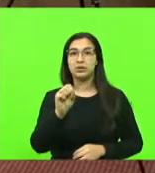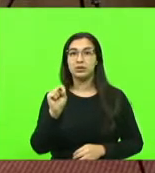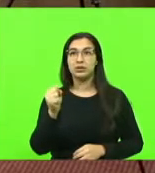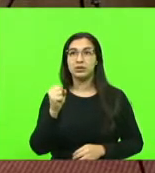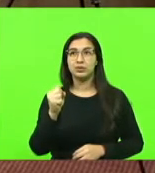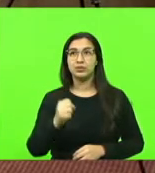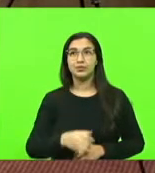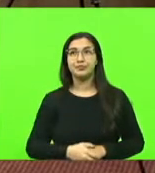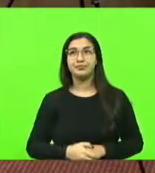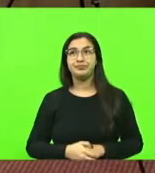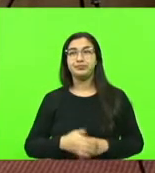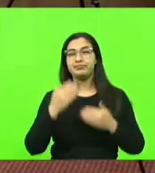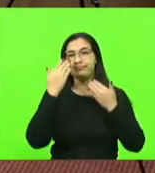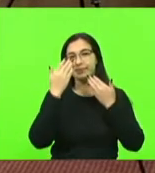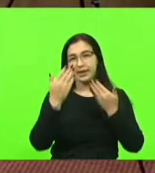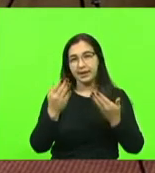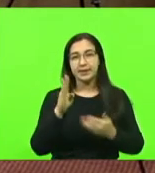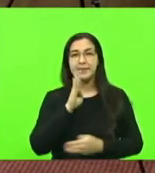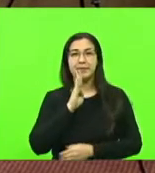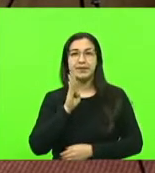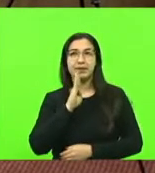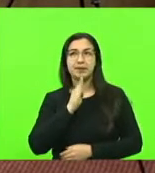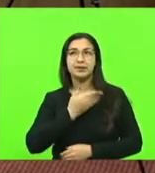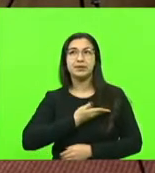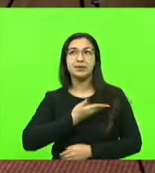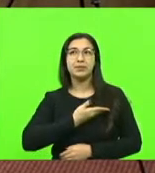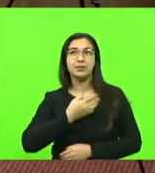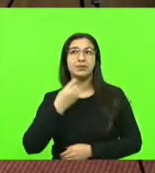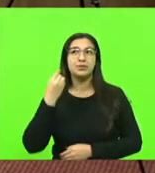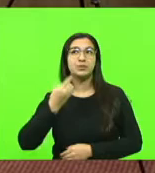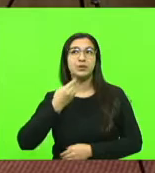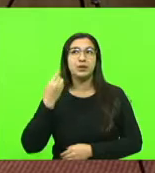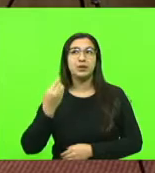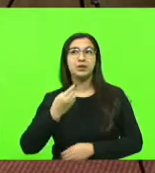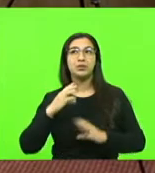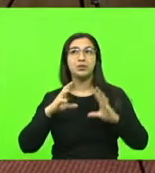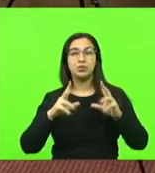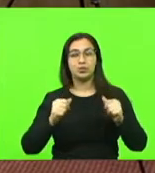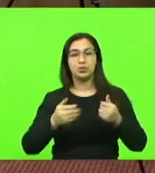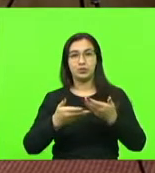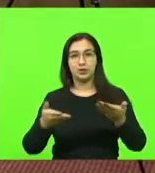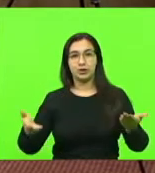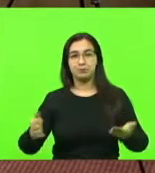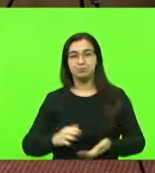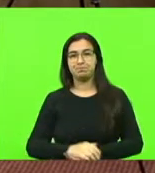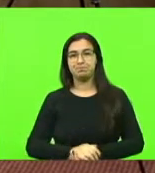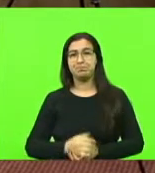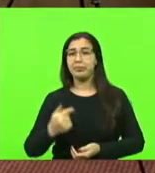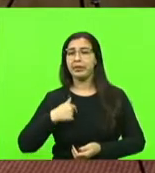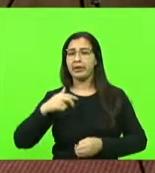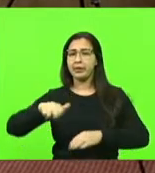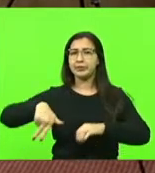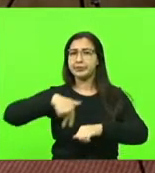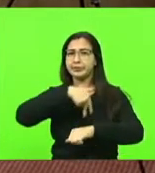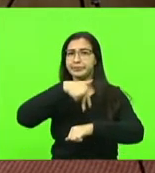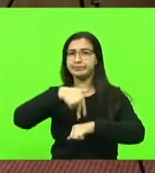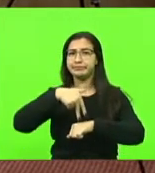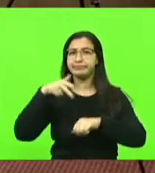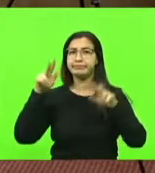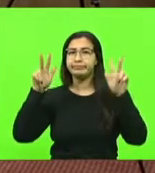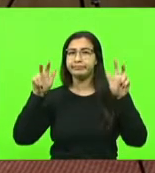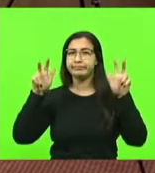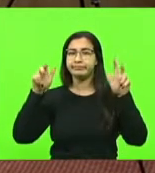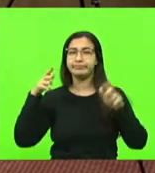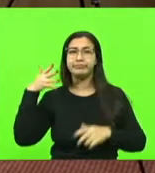deputado Berlanda. Colegas deputados, o que me traz hoje, o assunto que eu trago hoje a